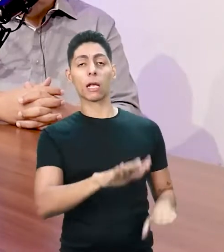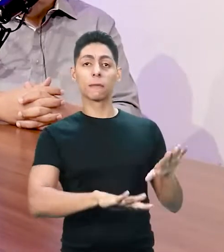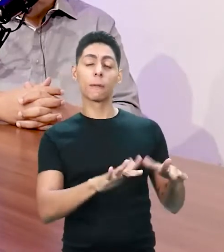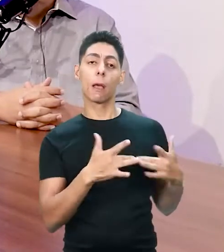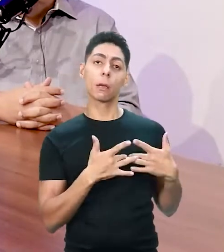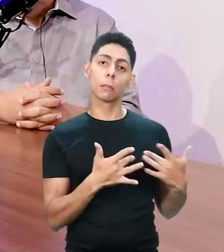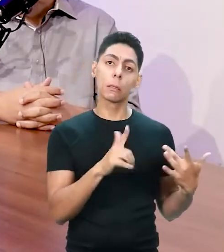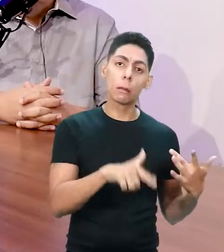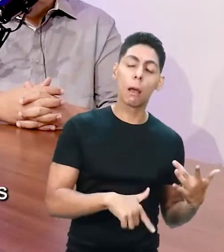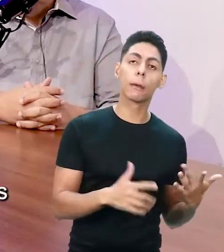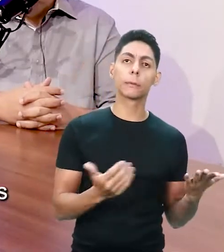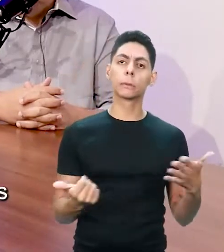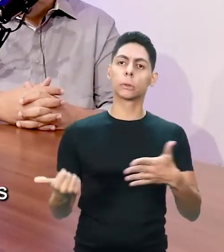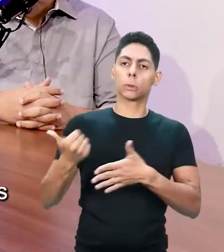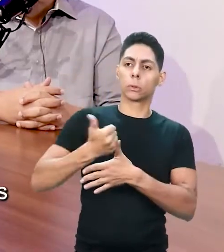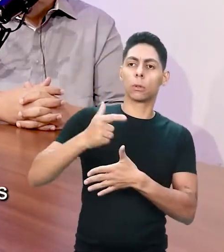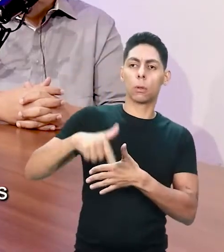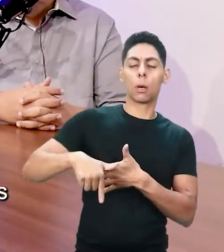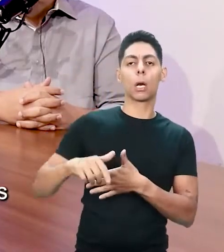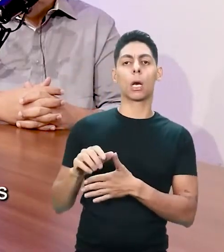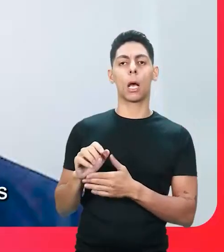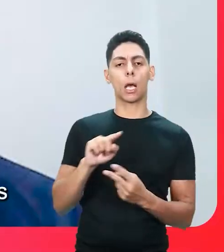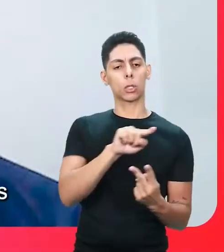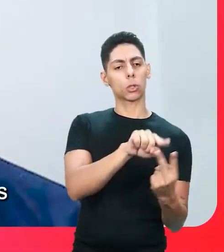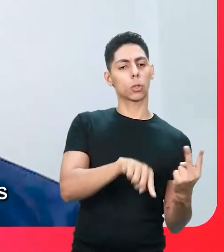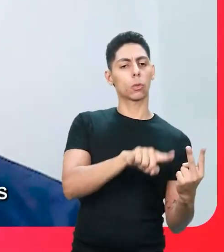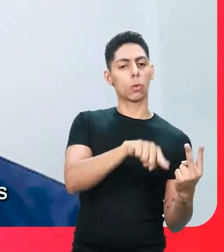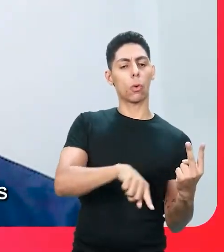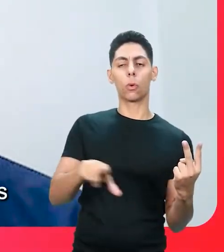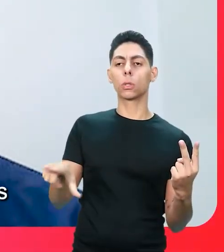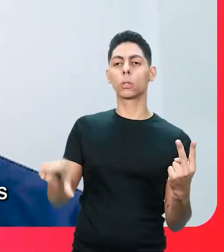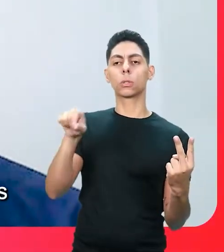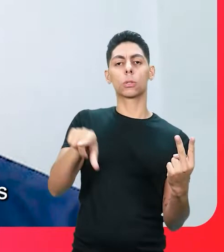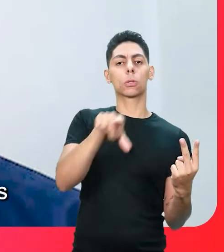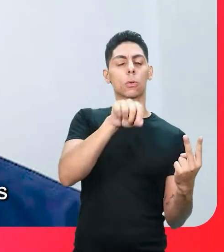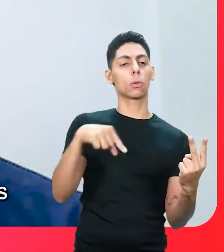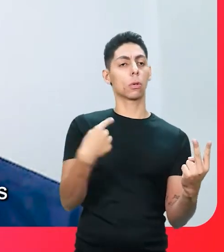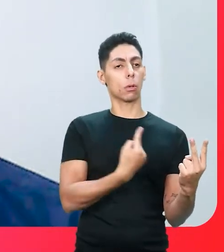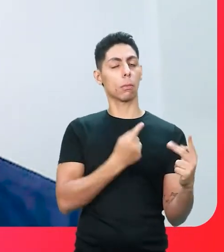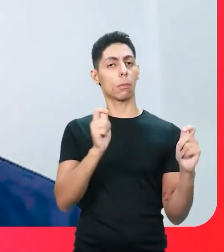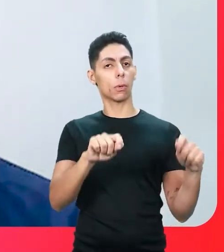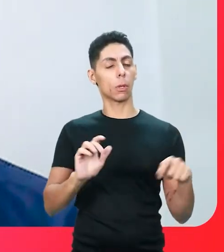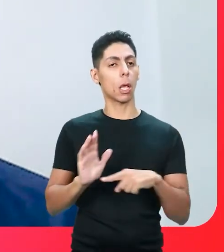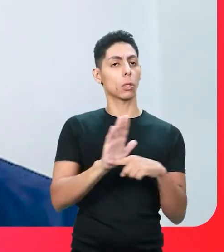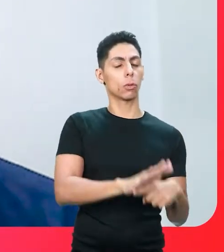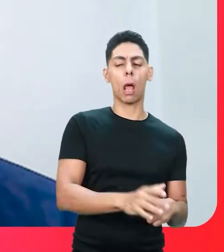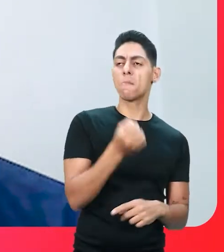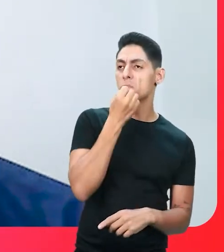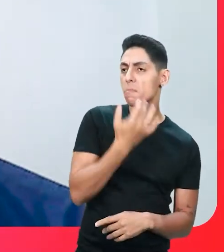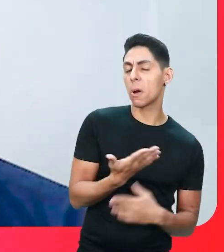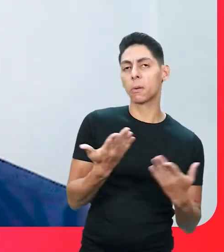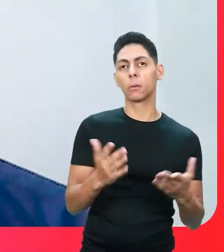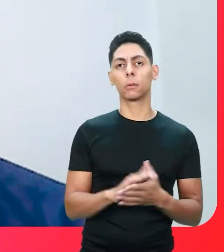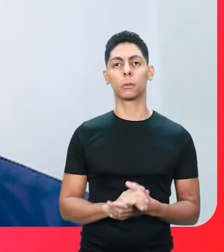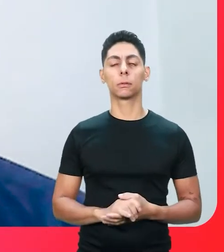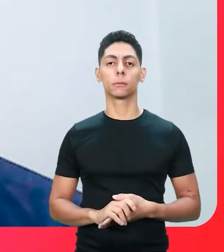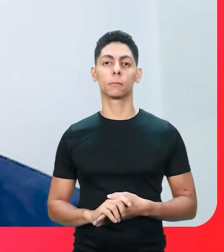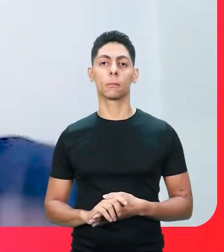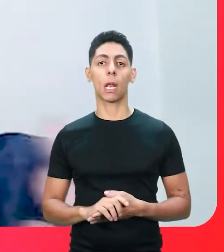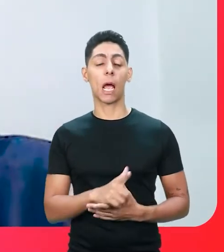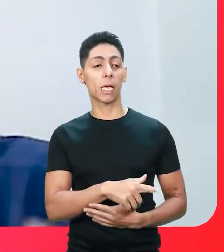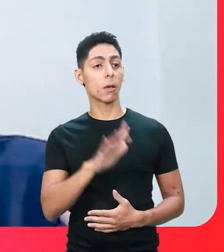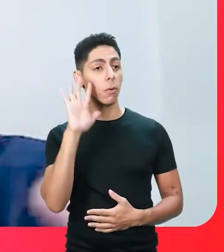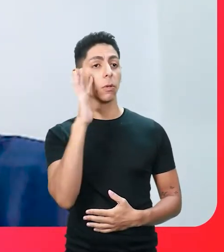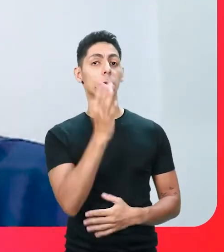gesto magnânimo, né, a Sônia e a Solange escalaram o Marcos para quebrar esse galho para nós, que bom. E aí eu me saí bem. Porque